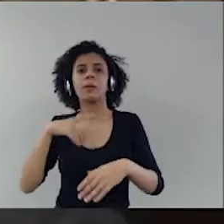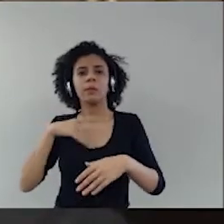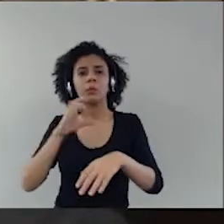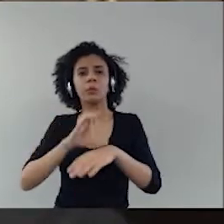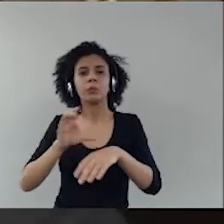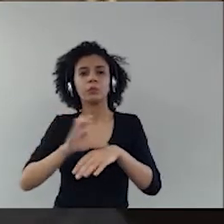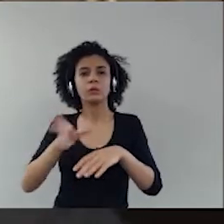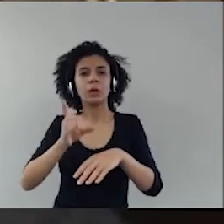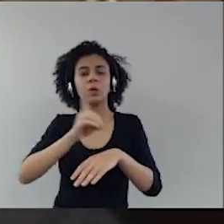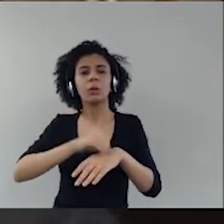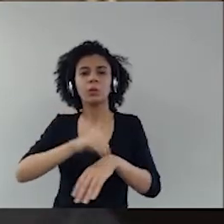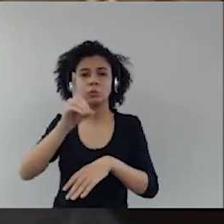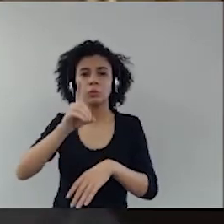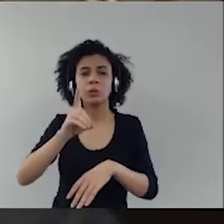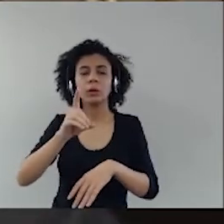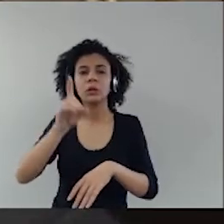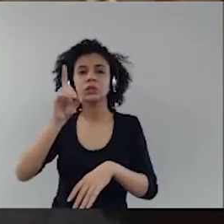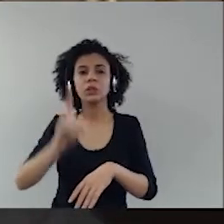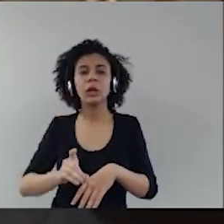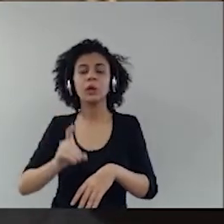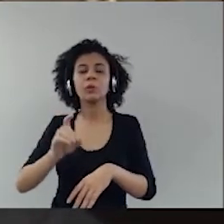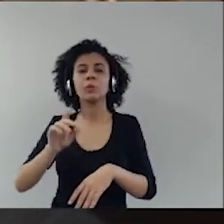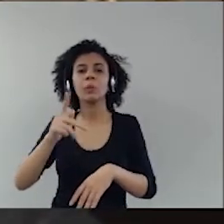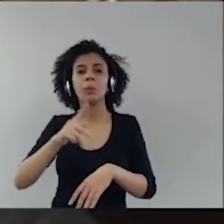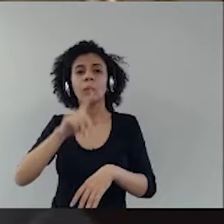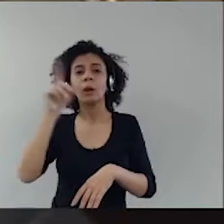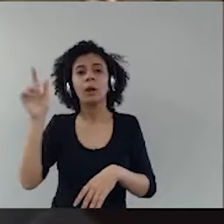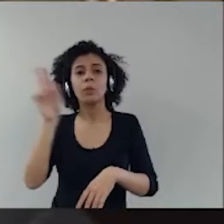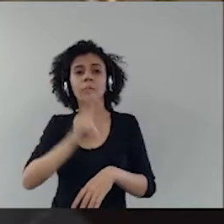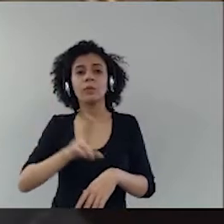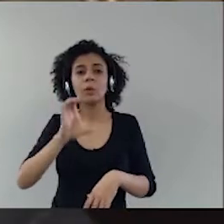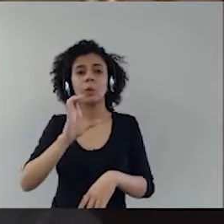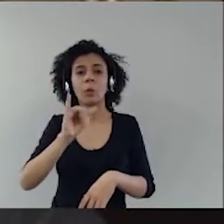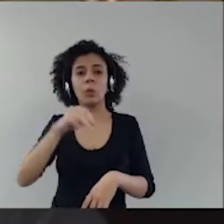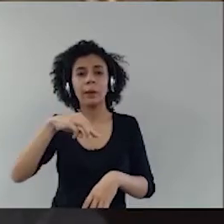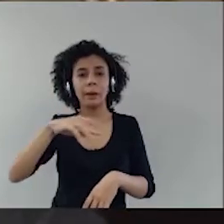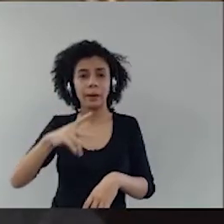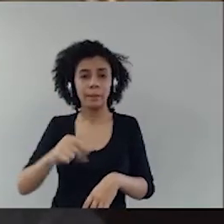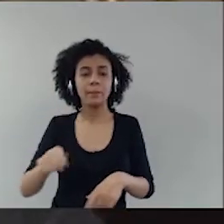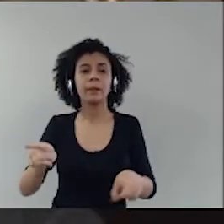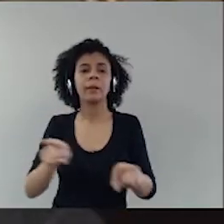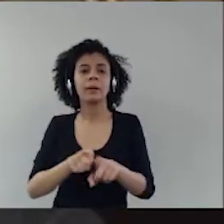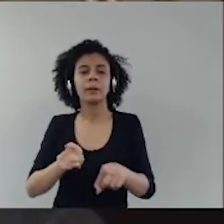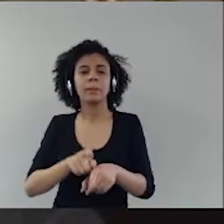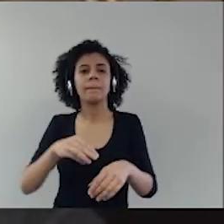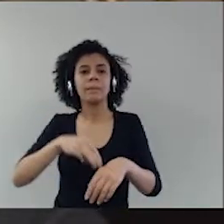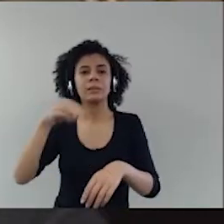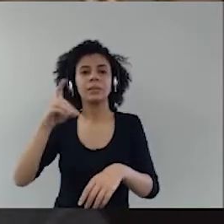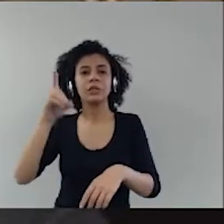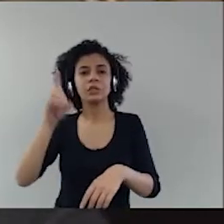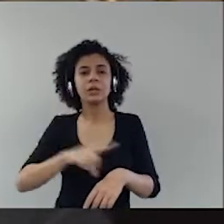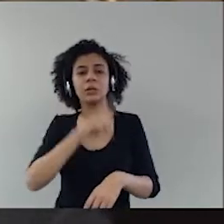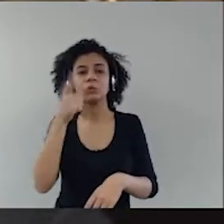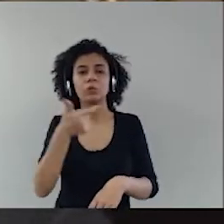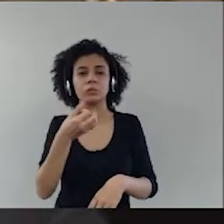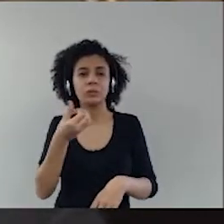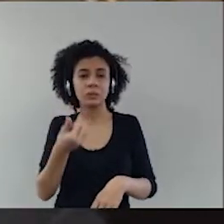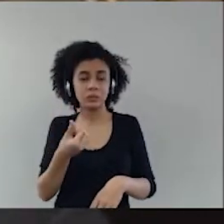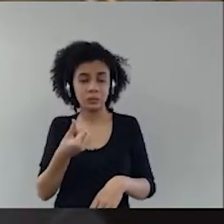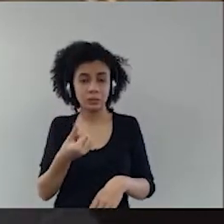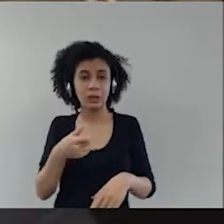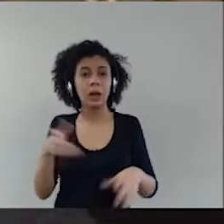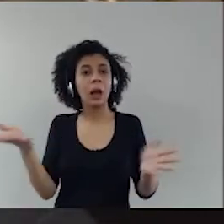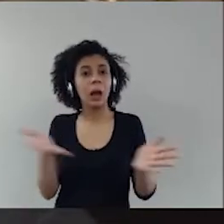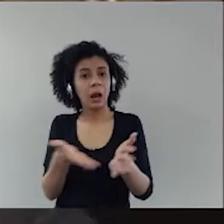em Direito Público pela Universidade de Coimbra, possui mestrado em Direito pela Universidade Federal de Alagoas, 2006, atualmente é